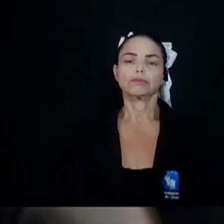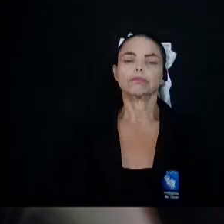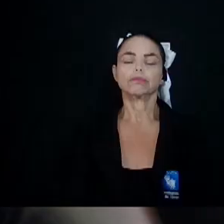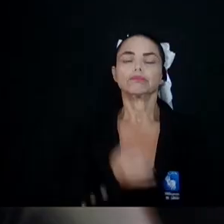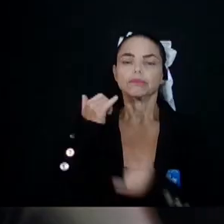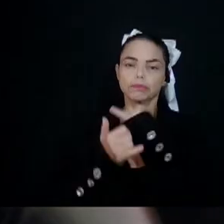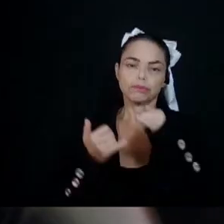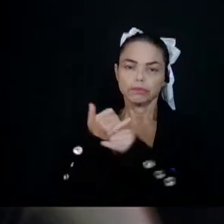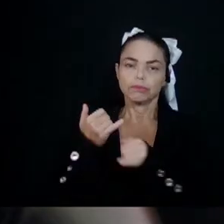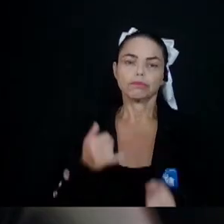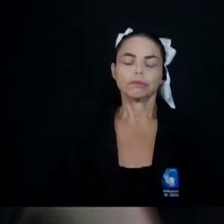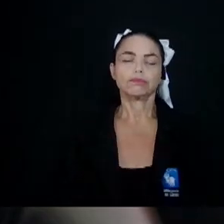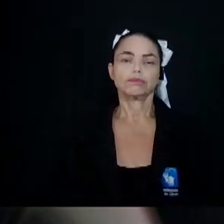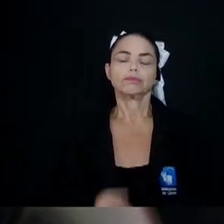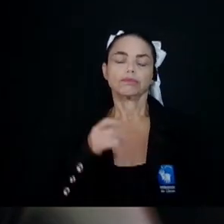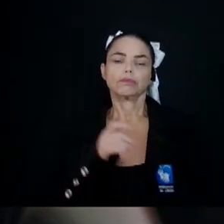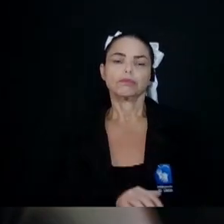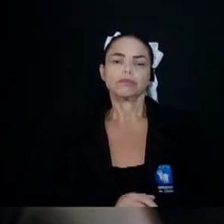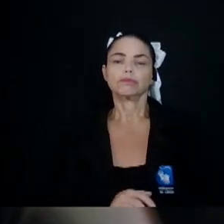nessas plataformas digitais,